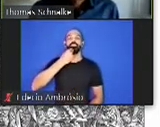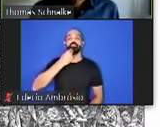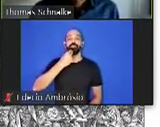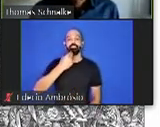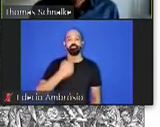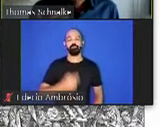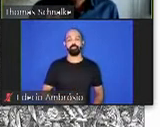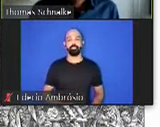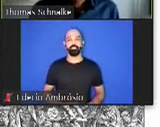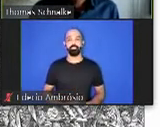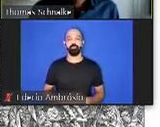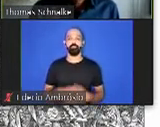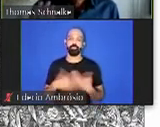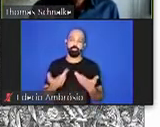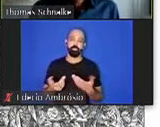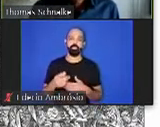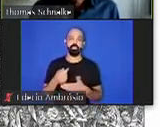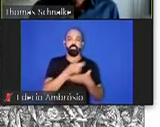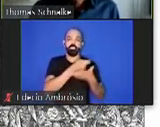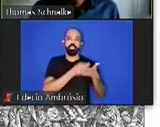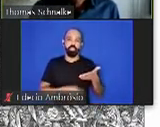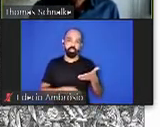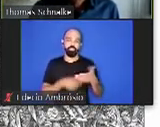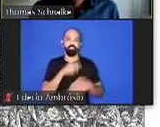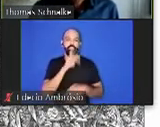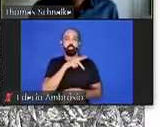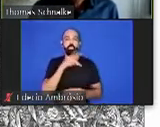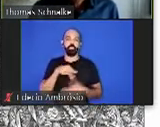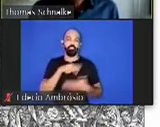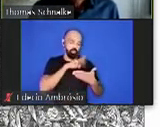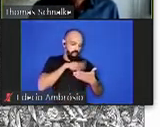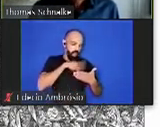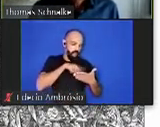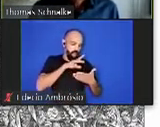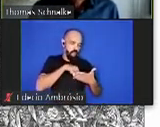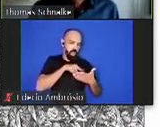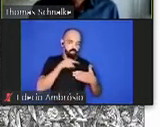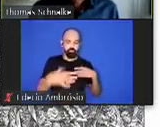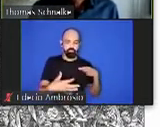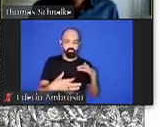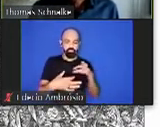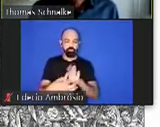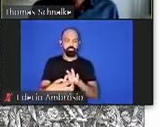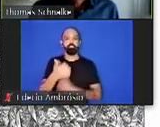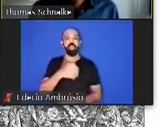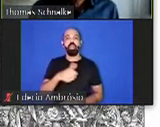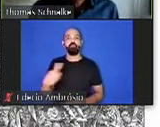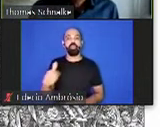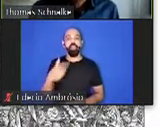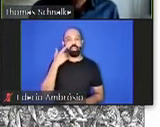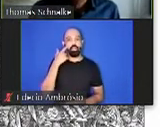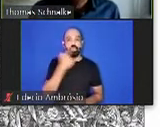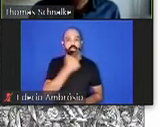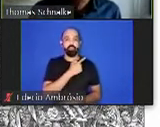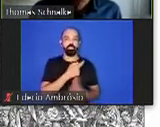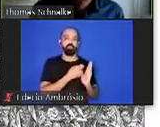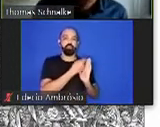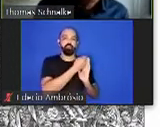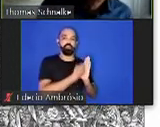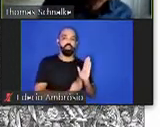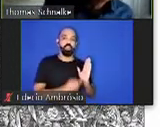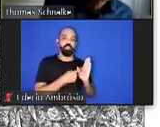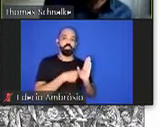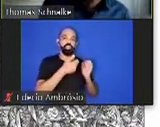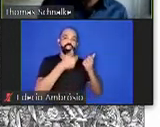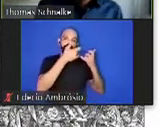de acordo com o texto que está sendo lido para avaliar o que o texto está